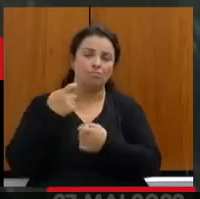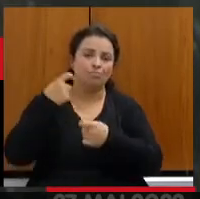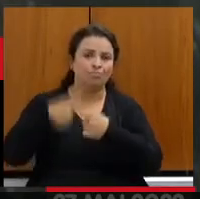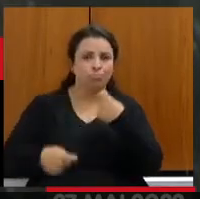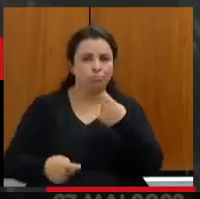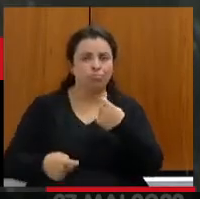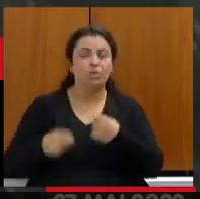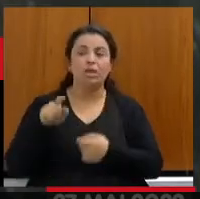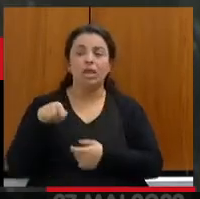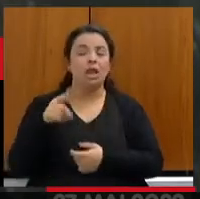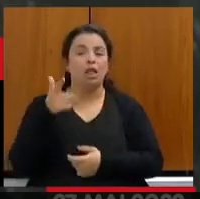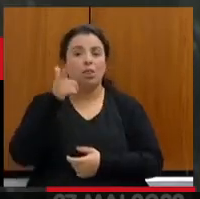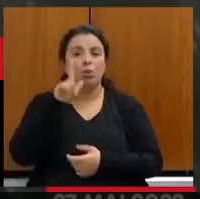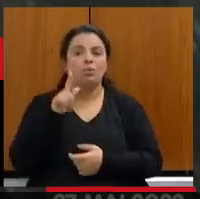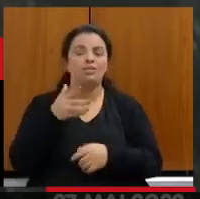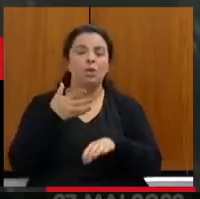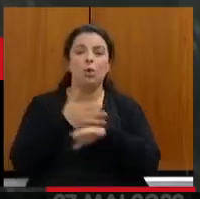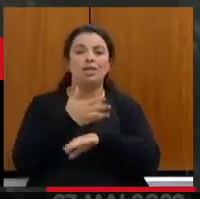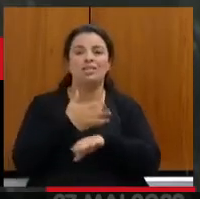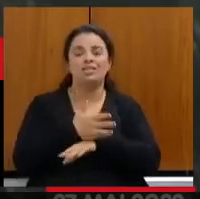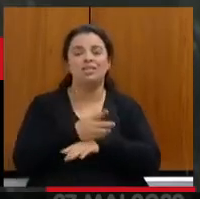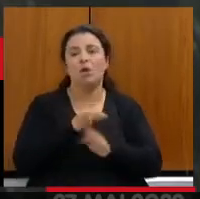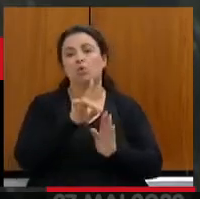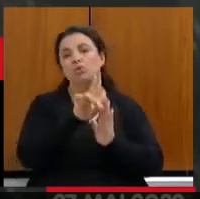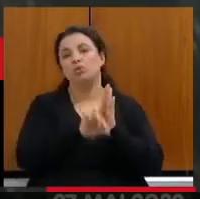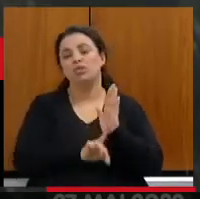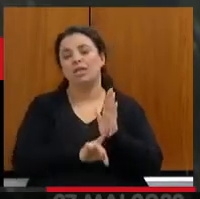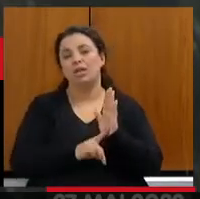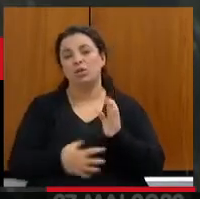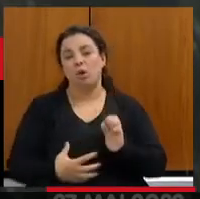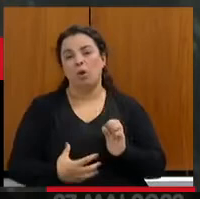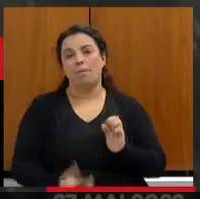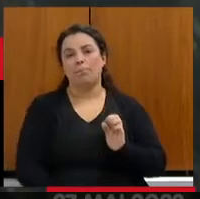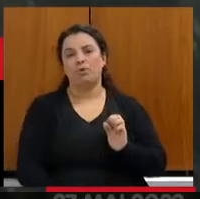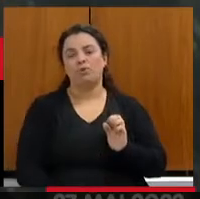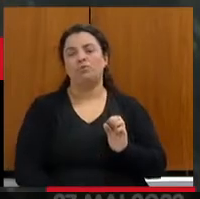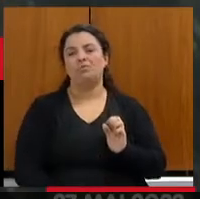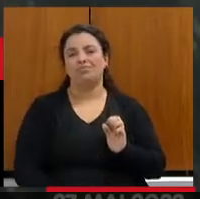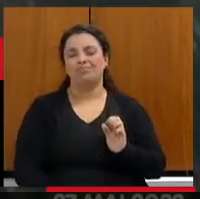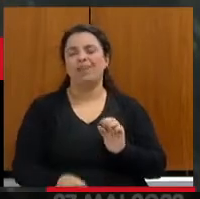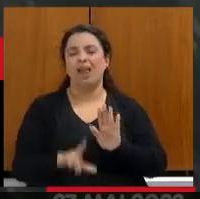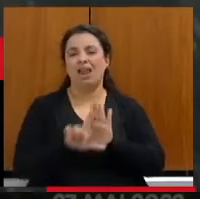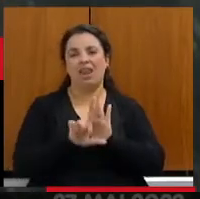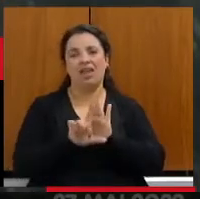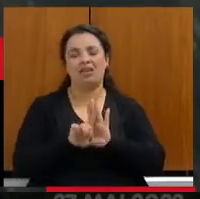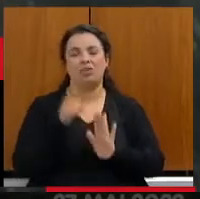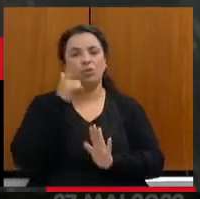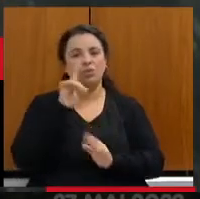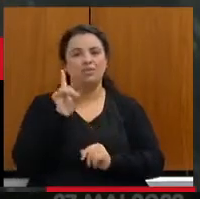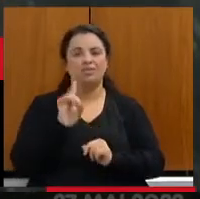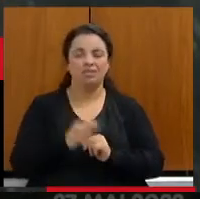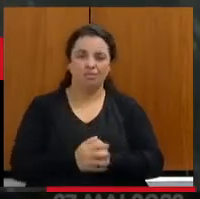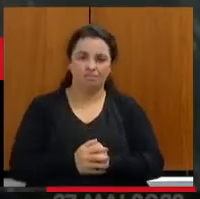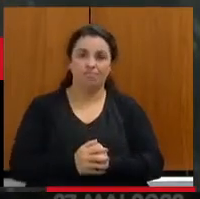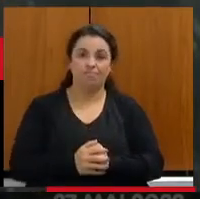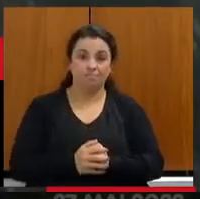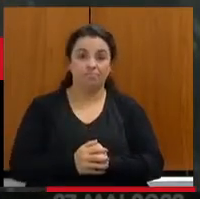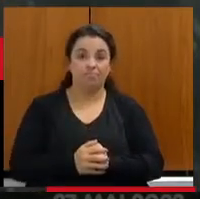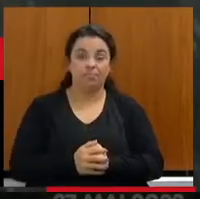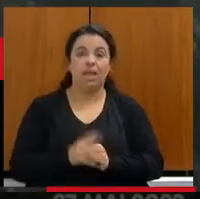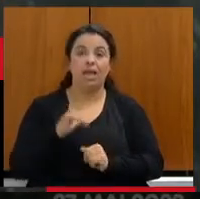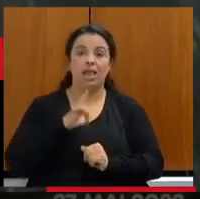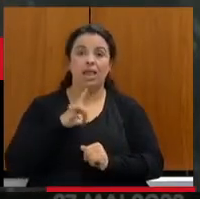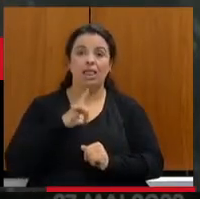não conseguiram acessar por exemplo direito ao aborto legal e tem mulheres que chegam